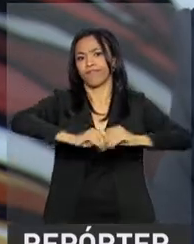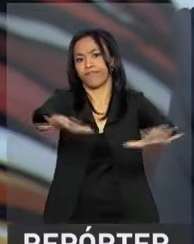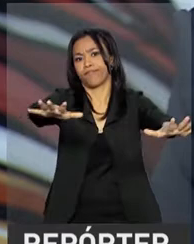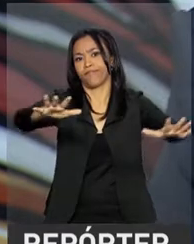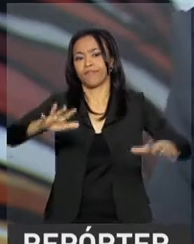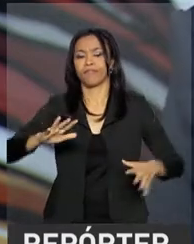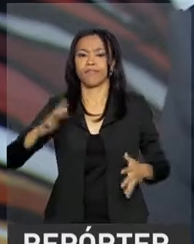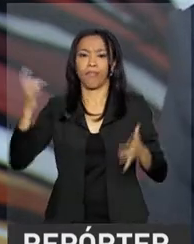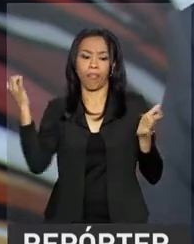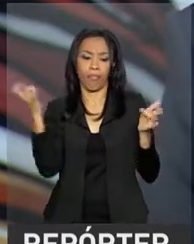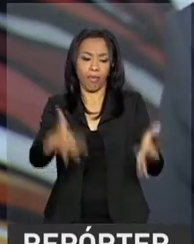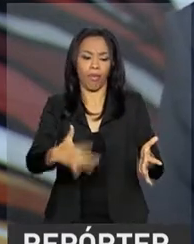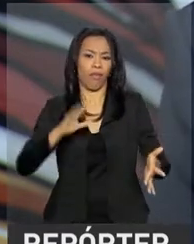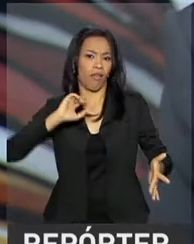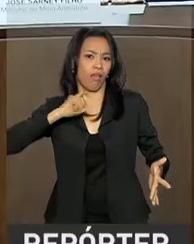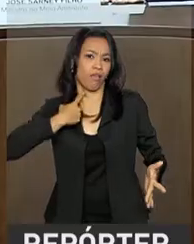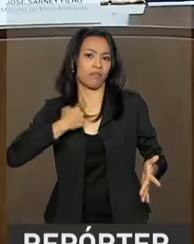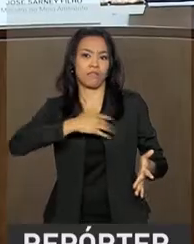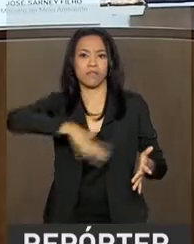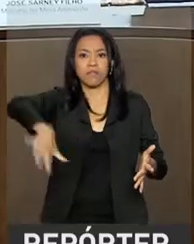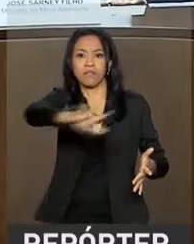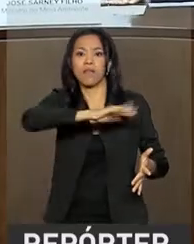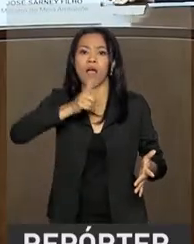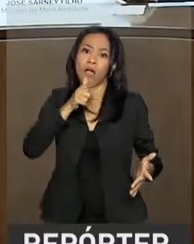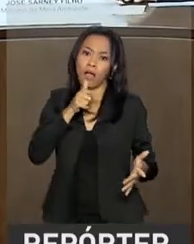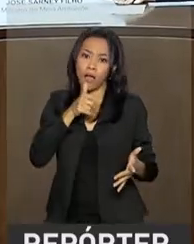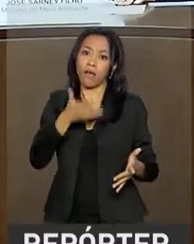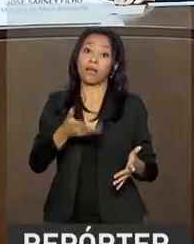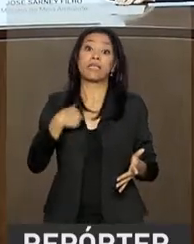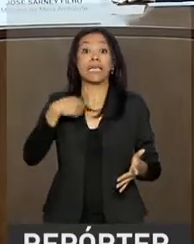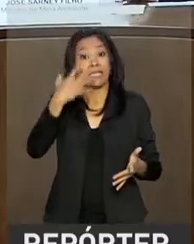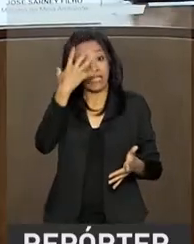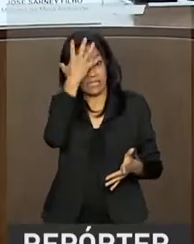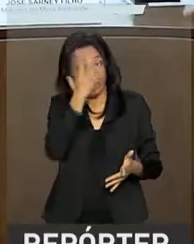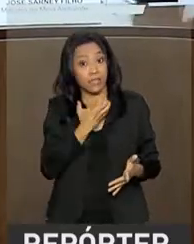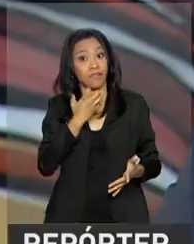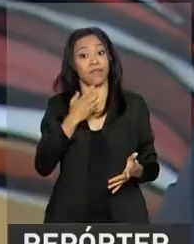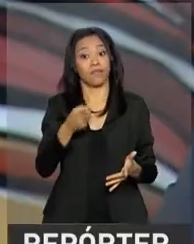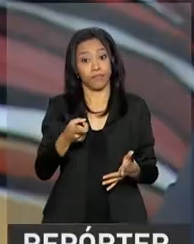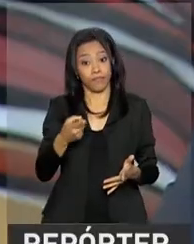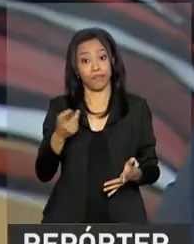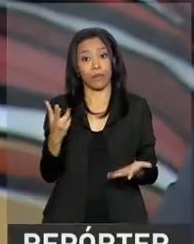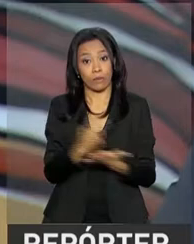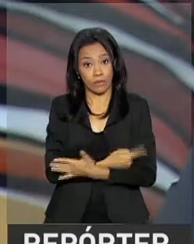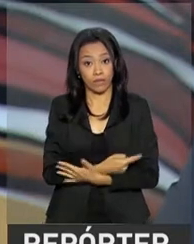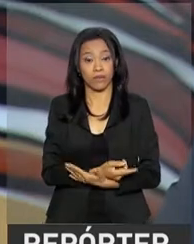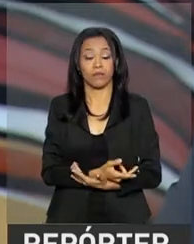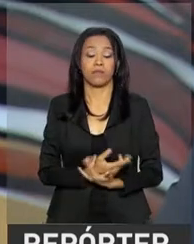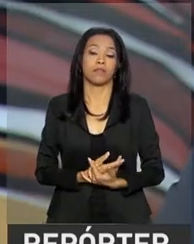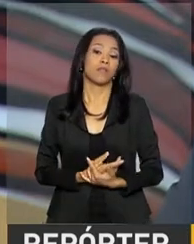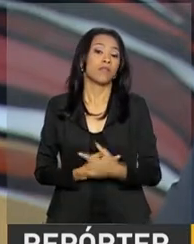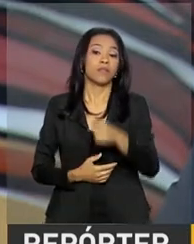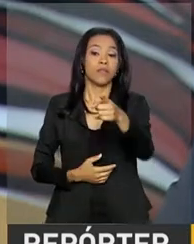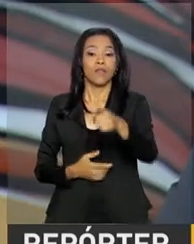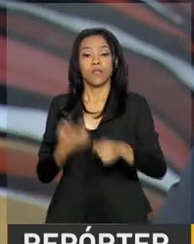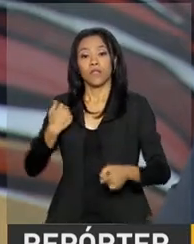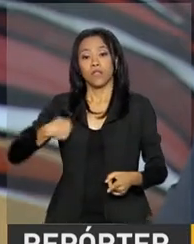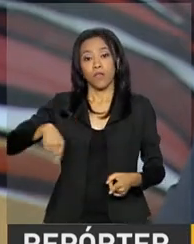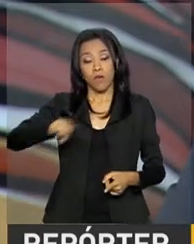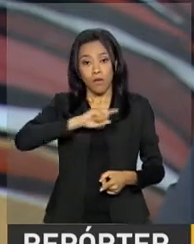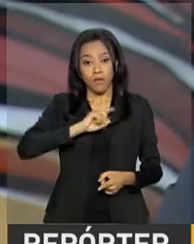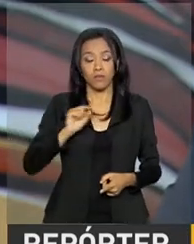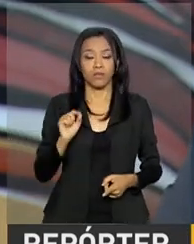ressaltou que a situação é séria e disse que o ministério não vai ficar omisso nós não estamos com muita gente está pensando